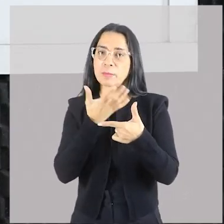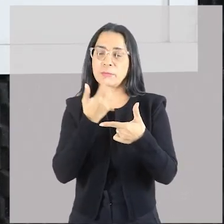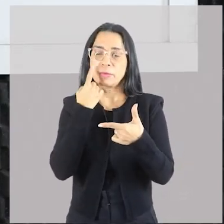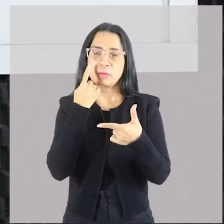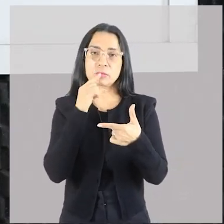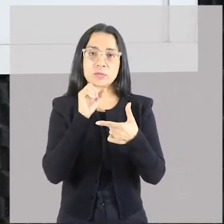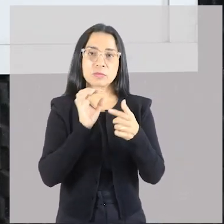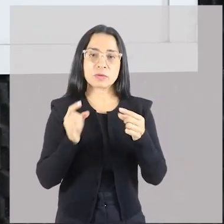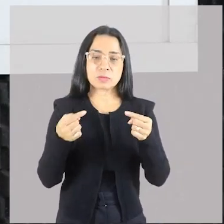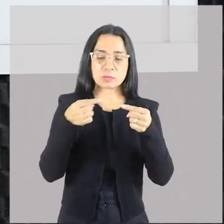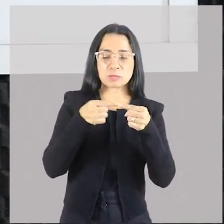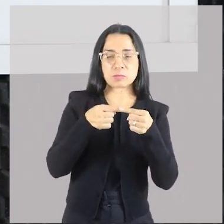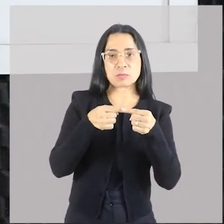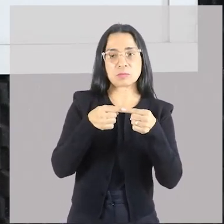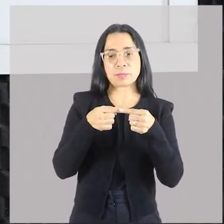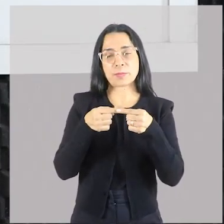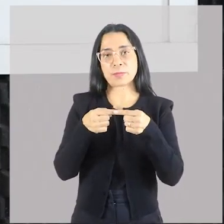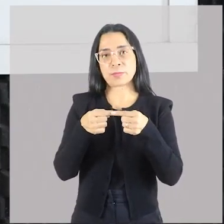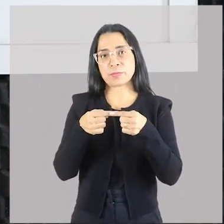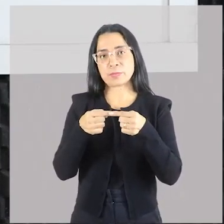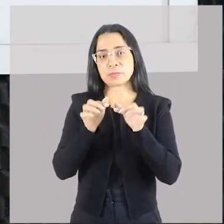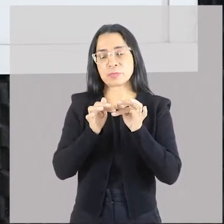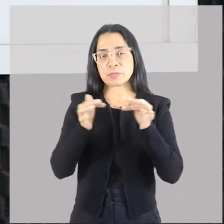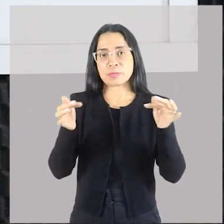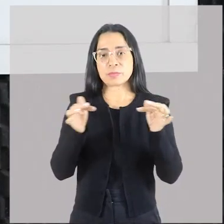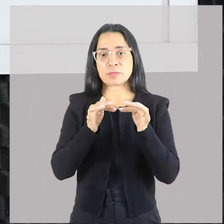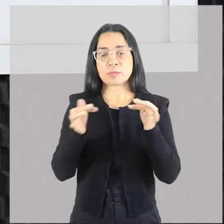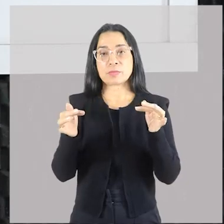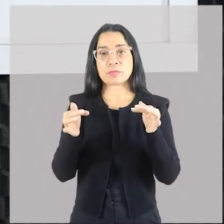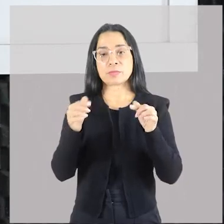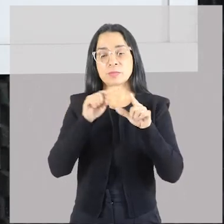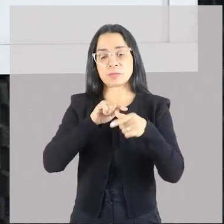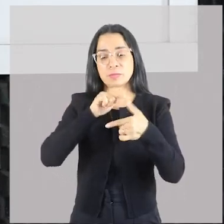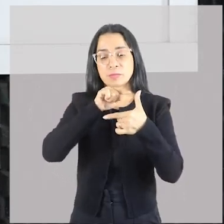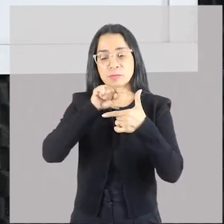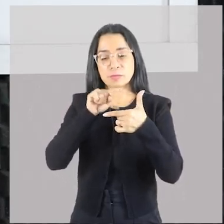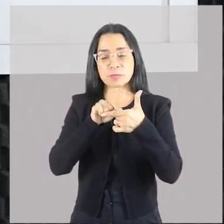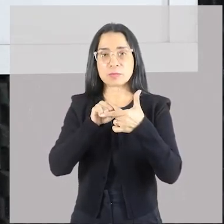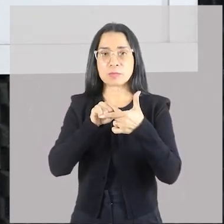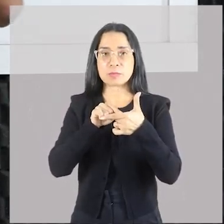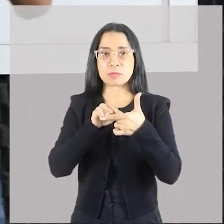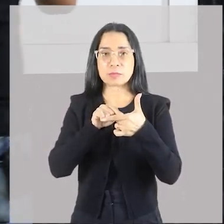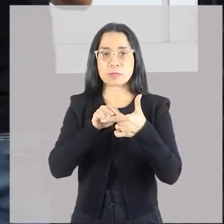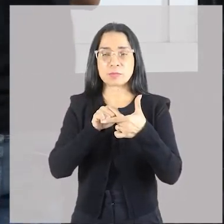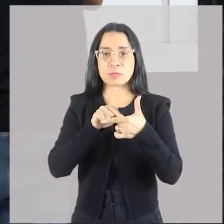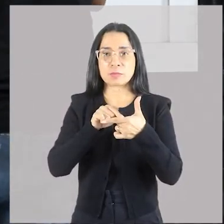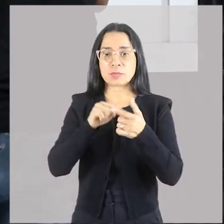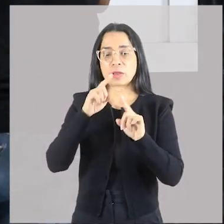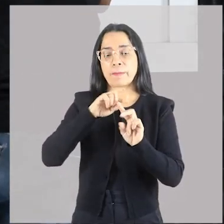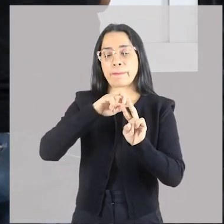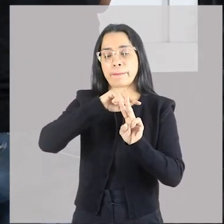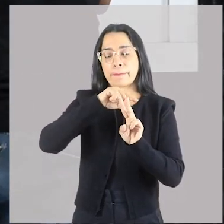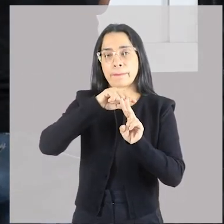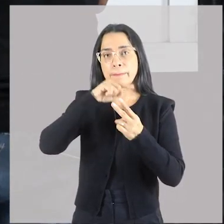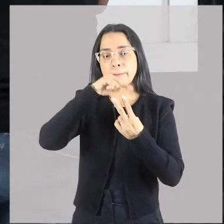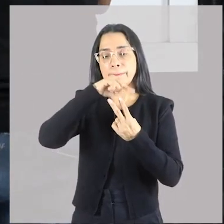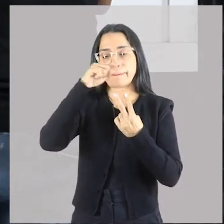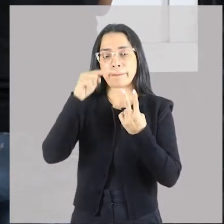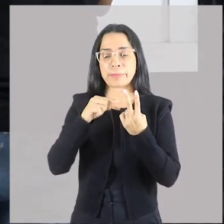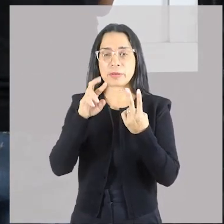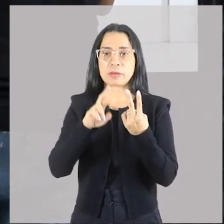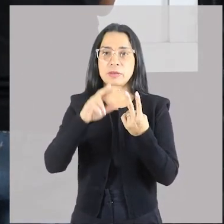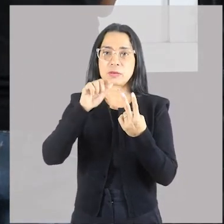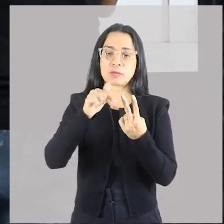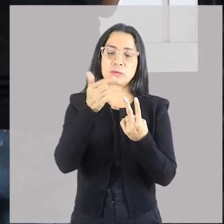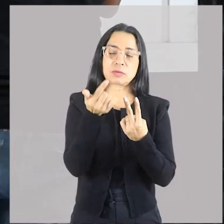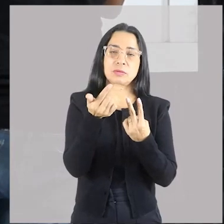vai associar? Você vai associar a fórmula ao ângulo. πr ao quadrado.